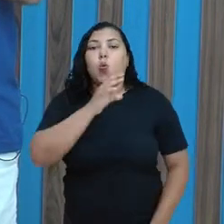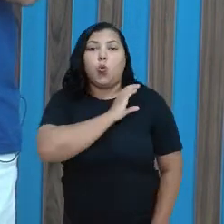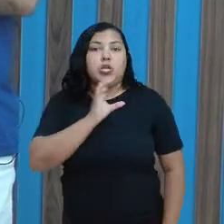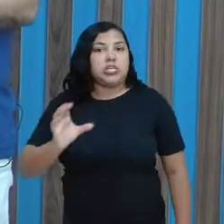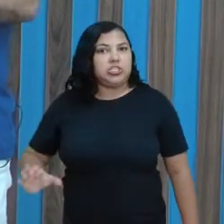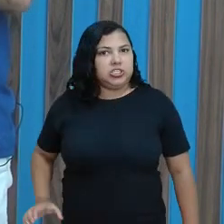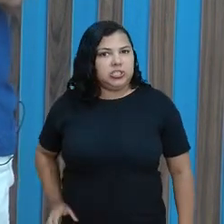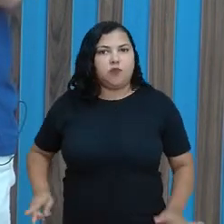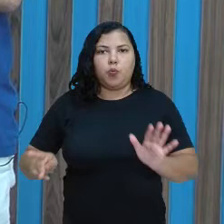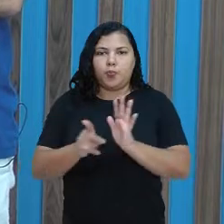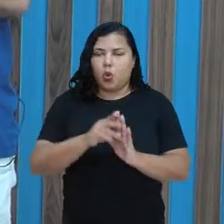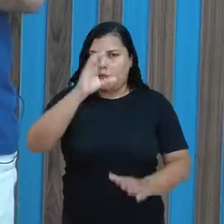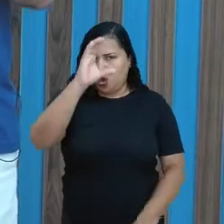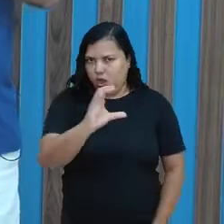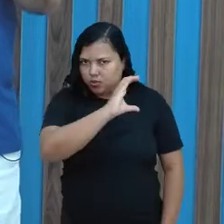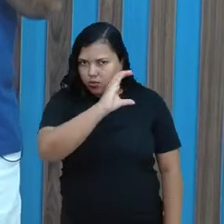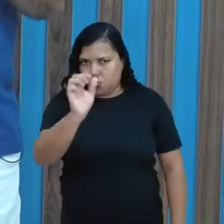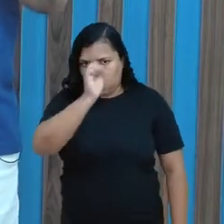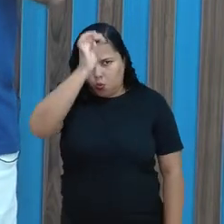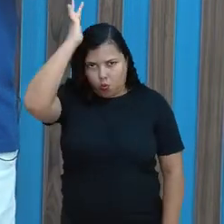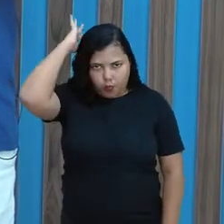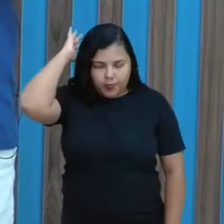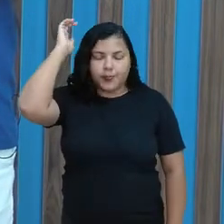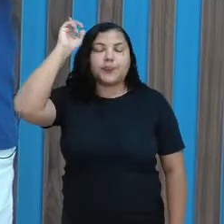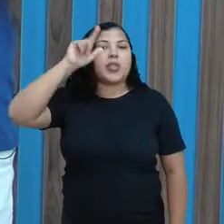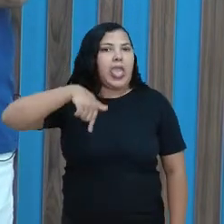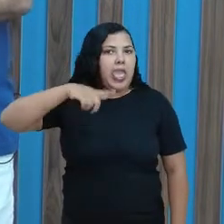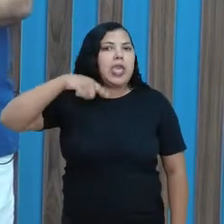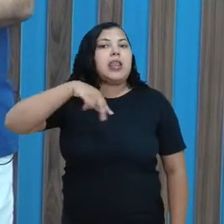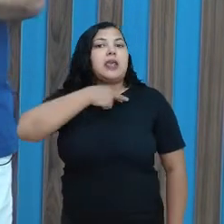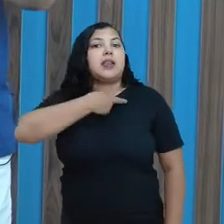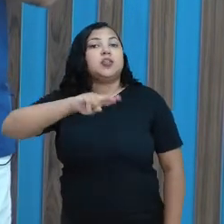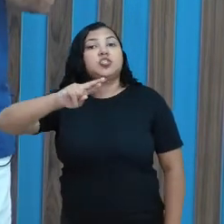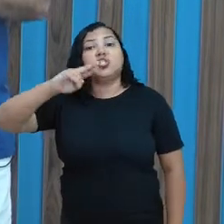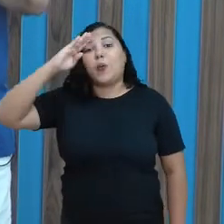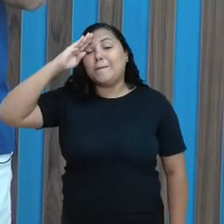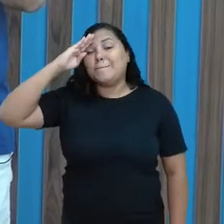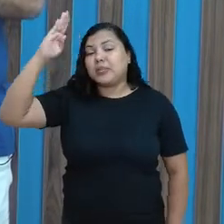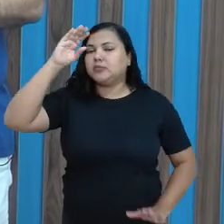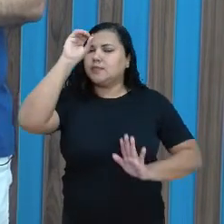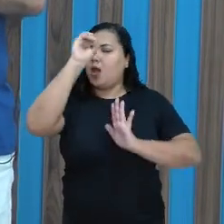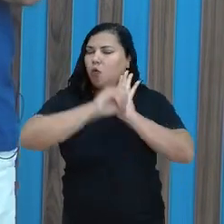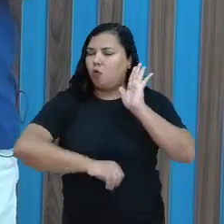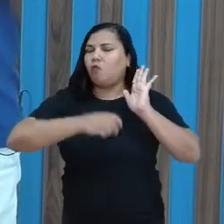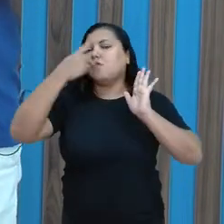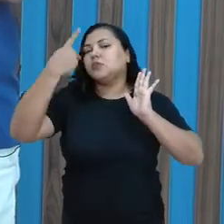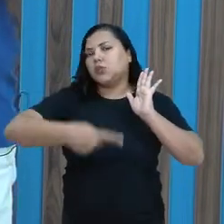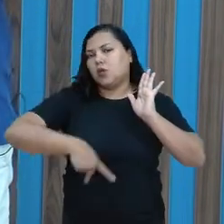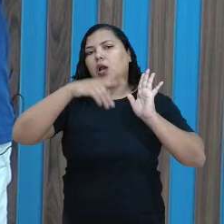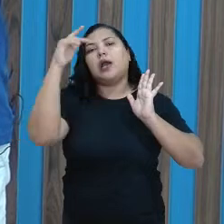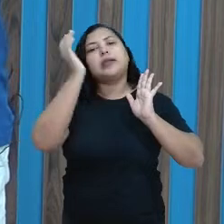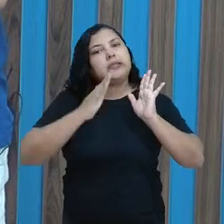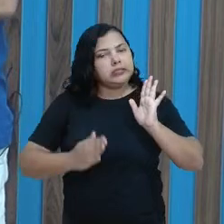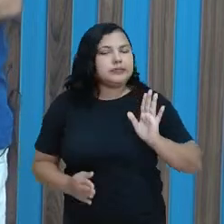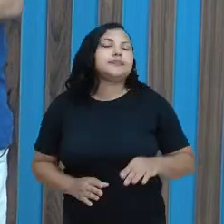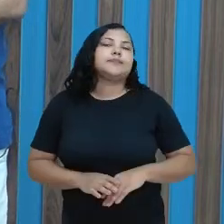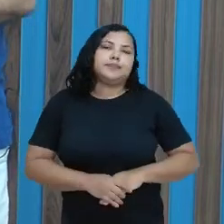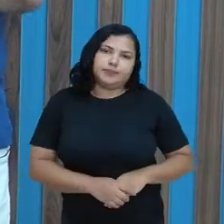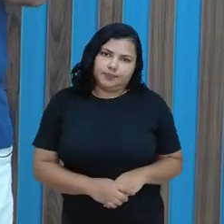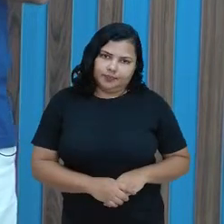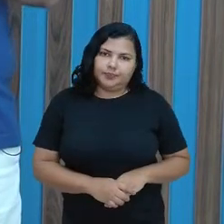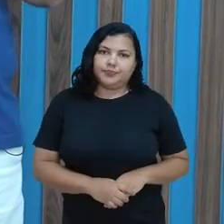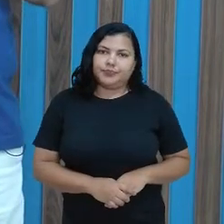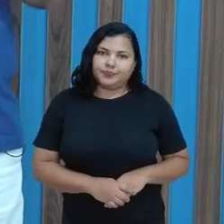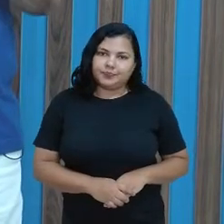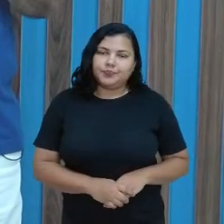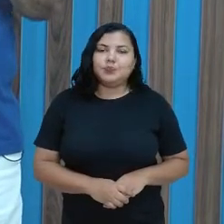cristianismo católico romano era a religião oficial do Brasil.